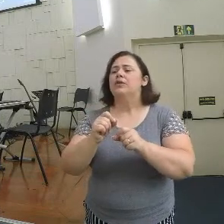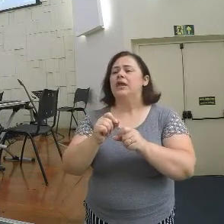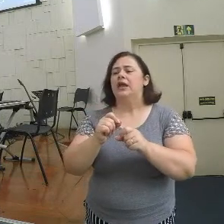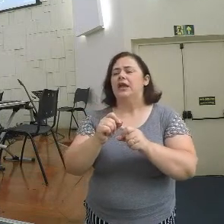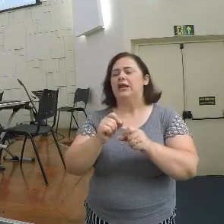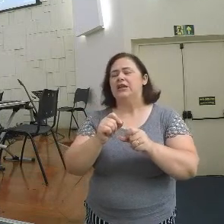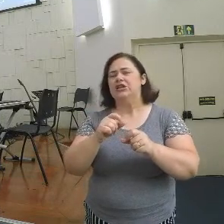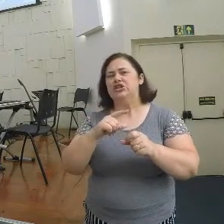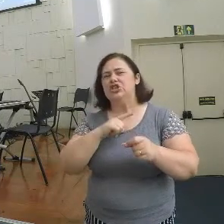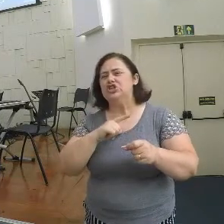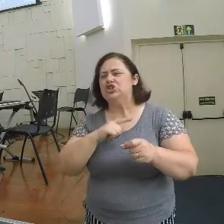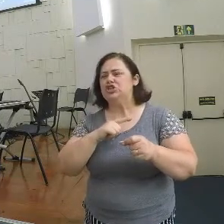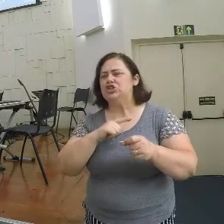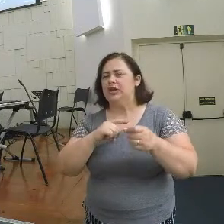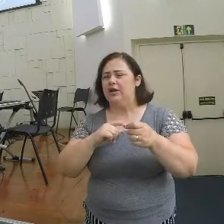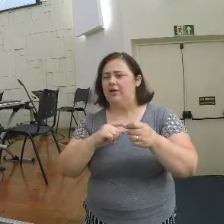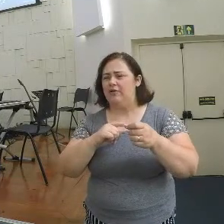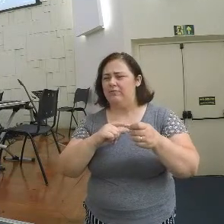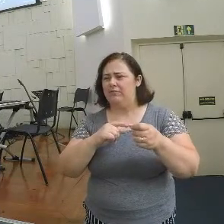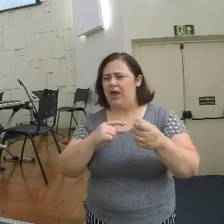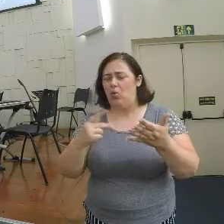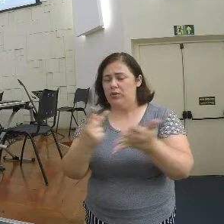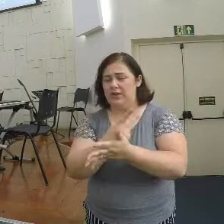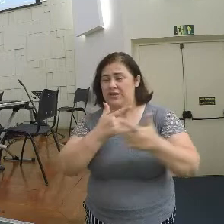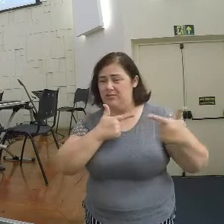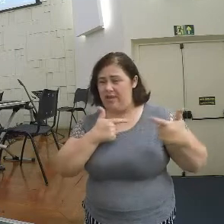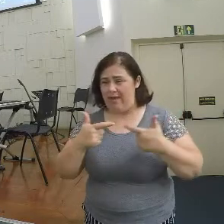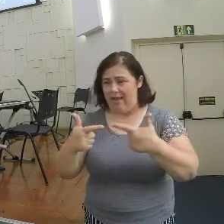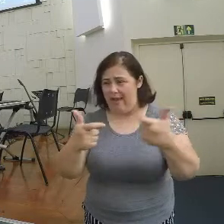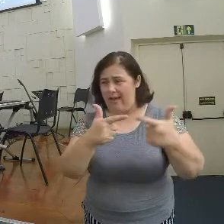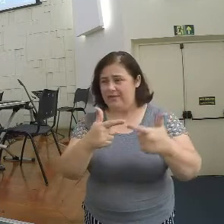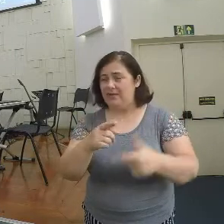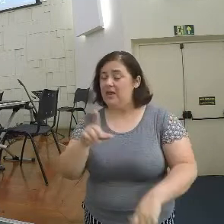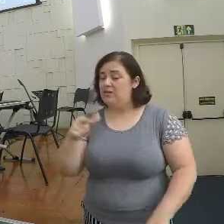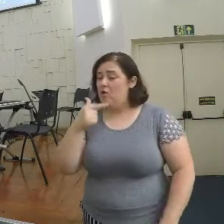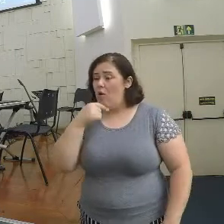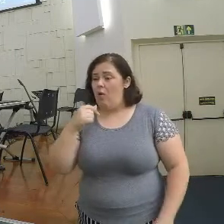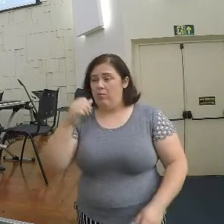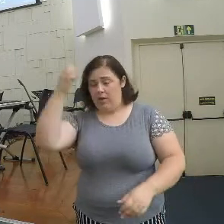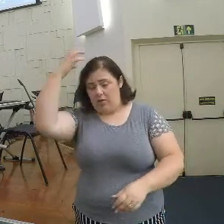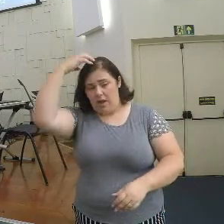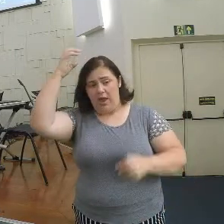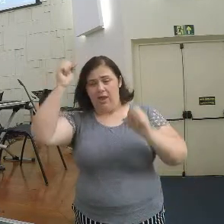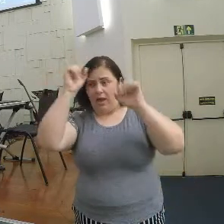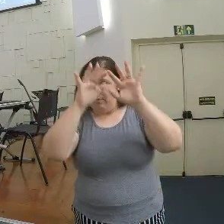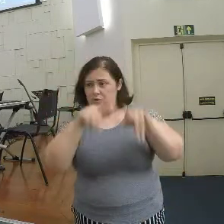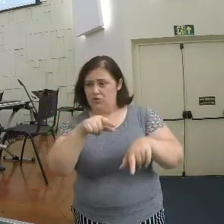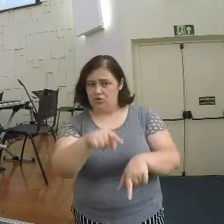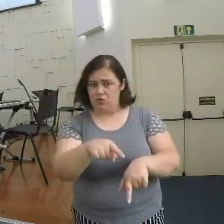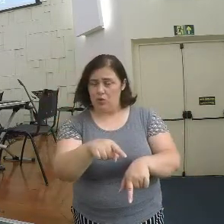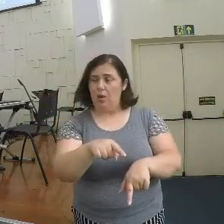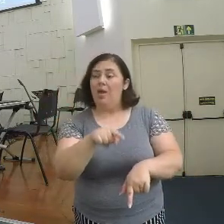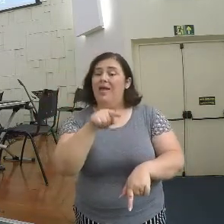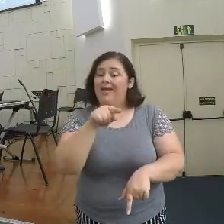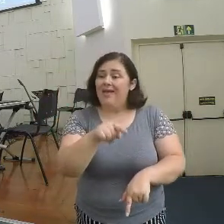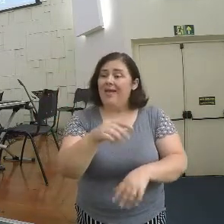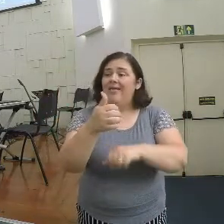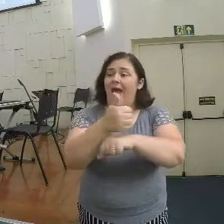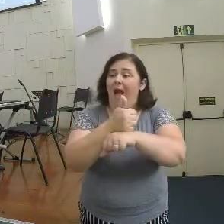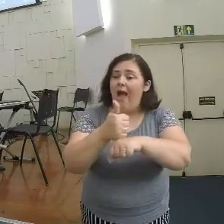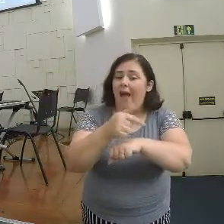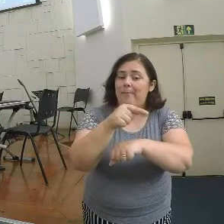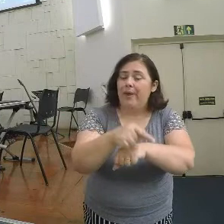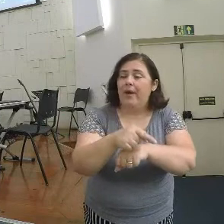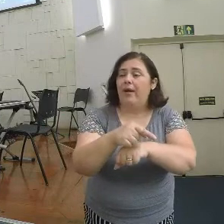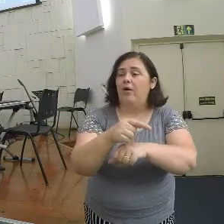dos reis, e o abençoou, para o qual também Abraão separou o dízimo de tudo. Primeiramente se interpreta